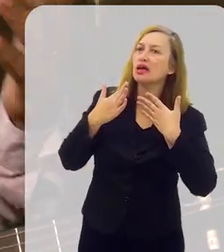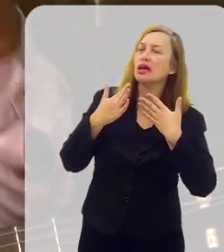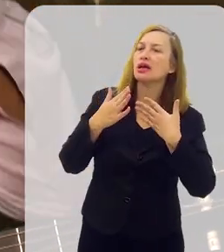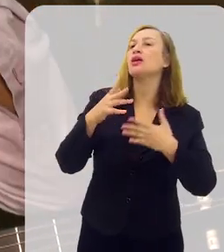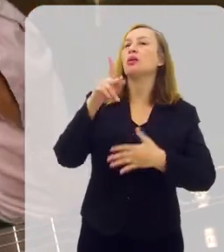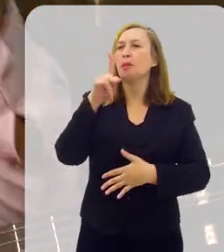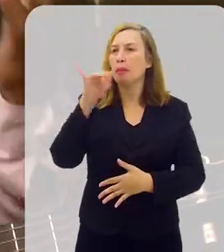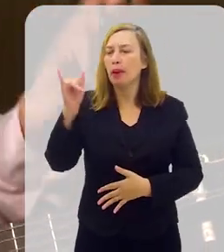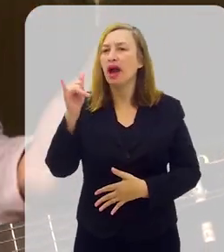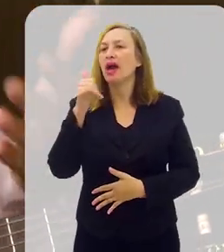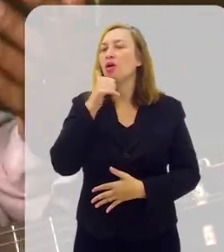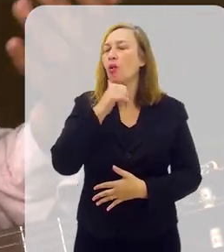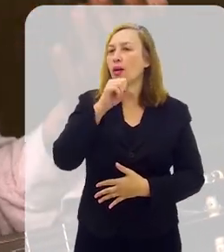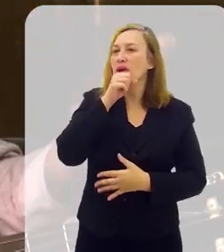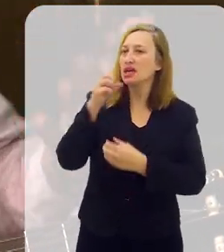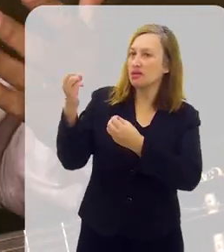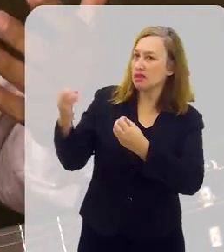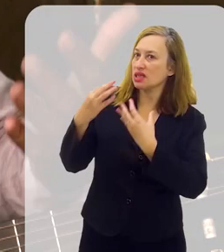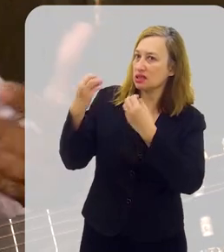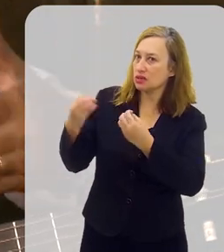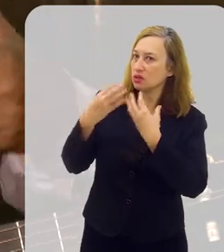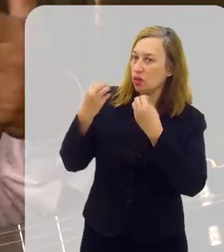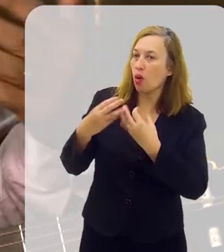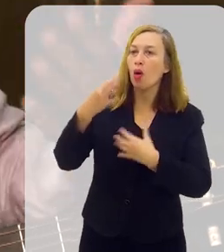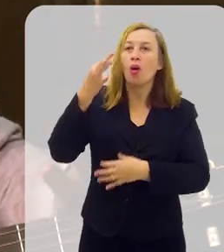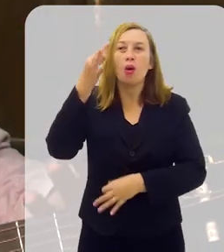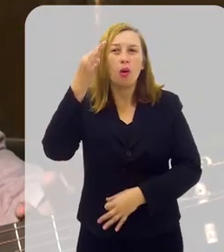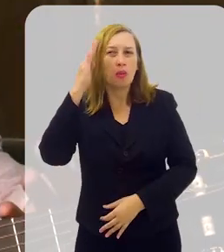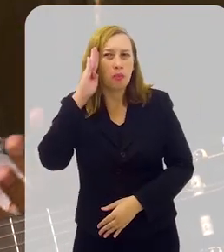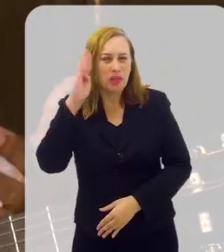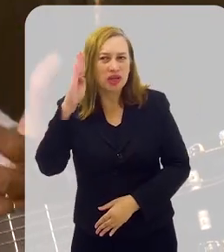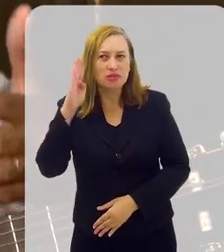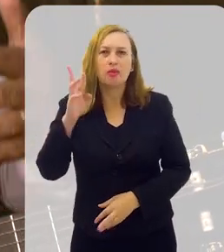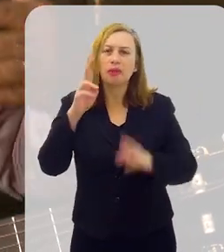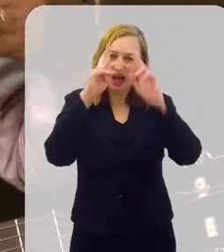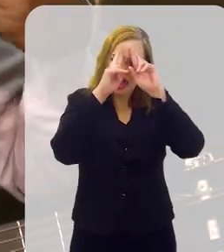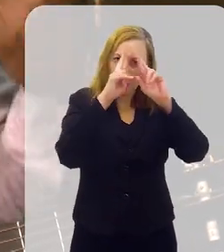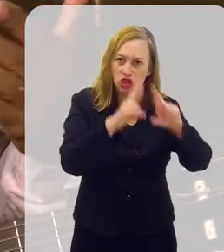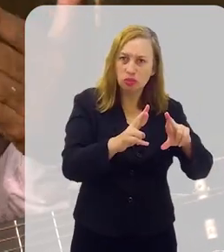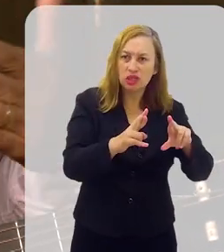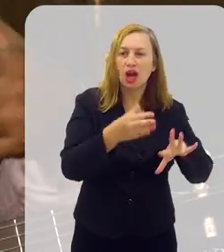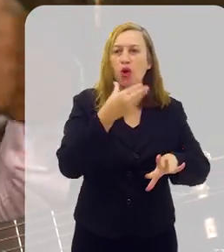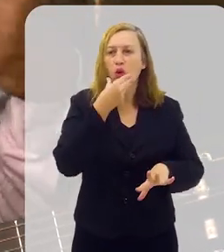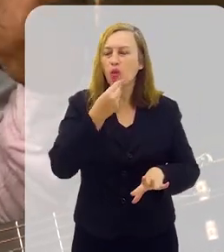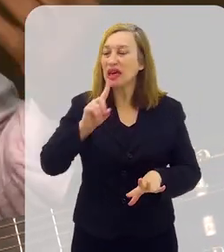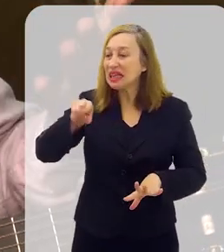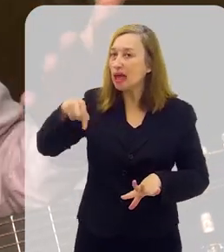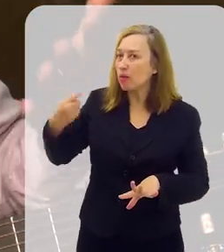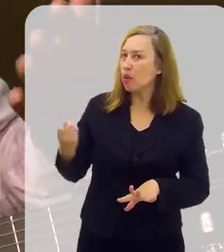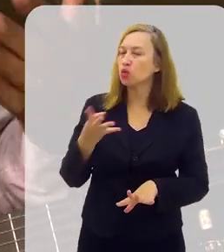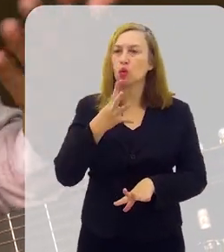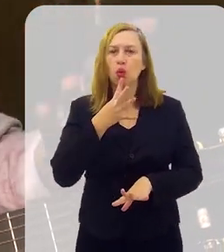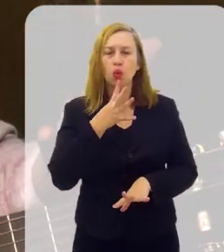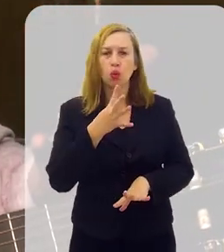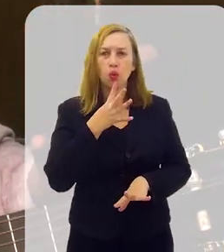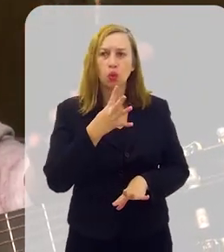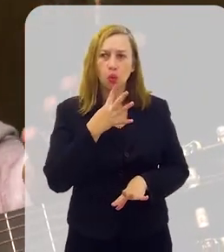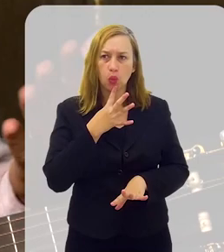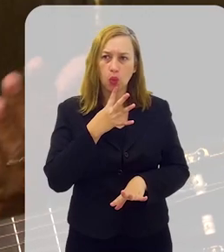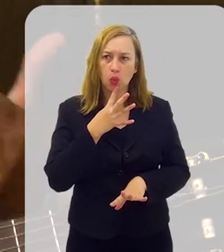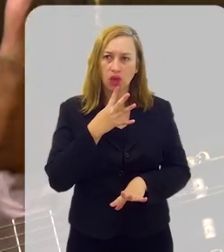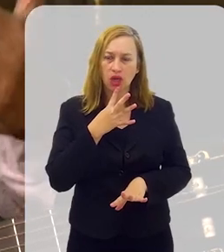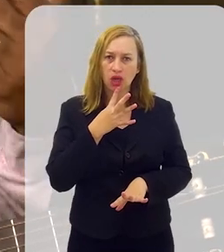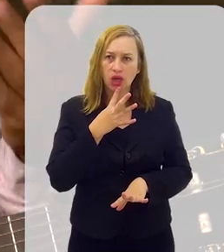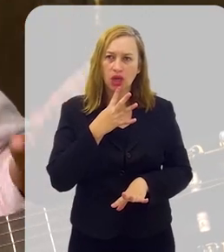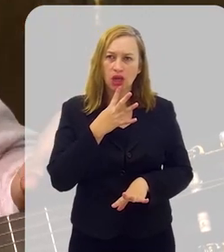família abençoada. Glória a no Deus. Qual tive um pai e uma mãe que me deram uma educação, principalmente para respeitar o ser humano.